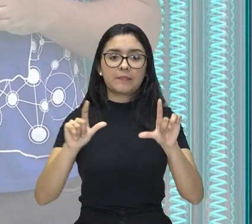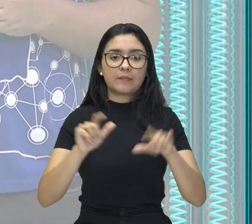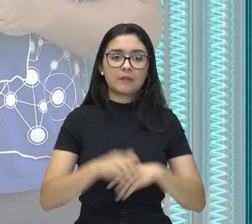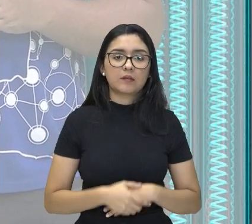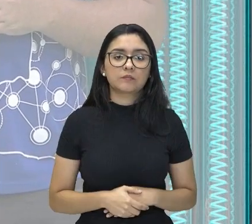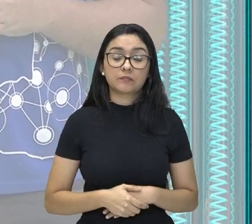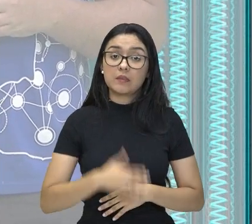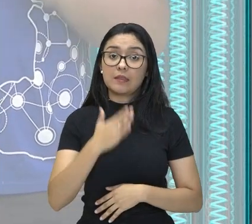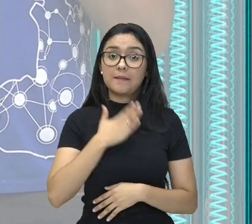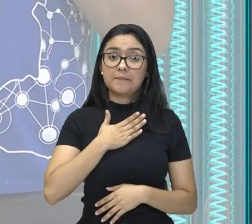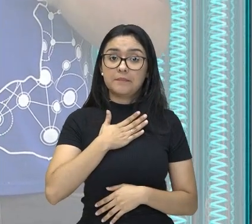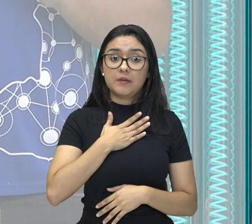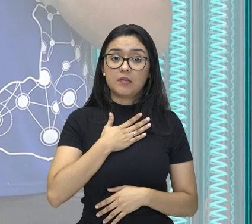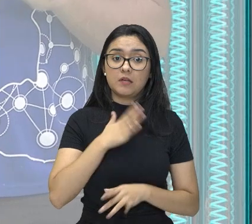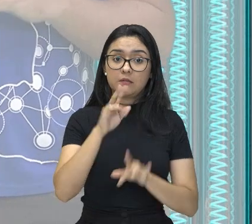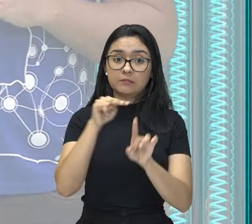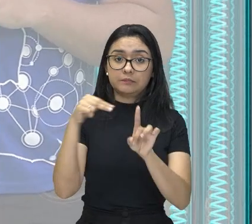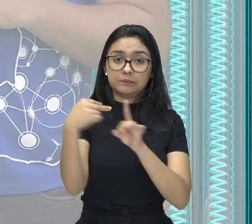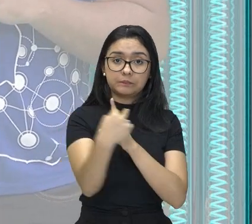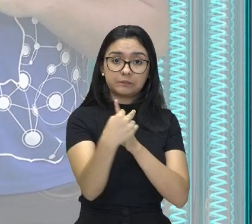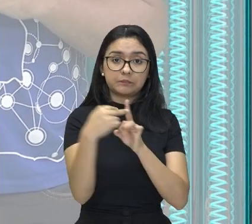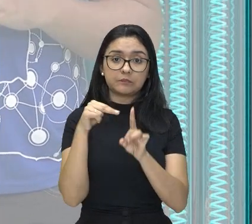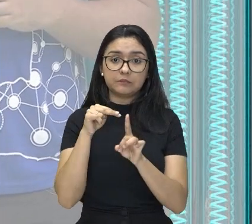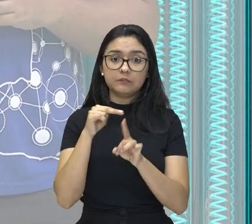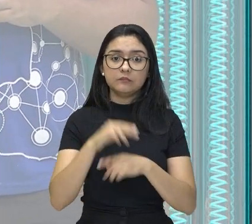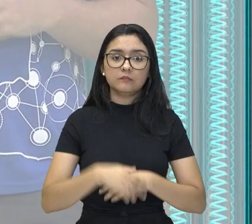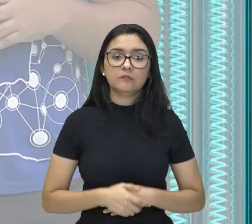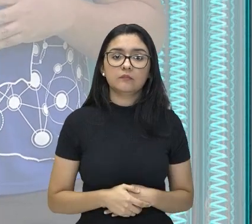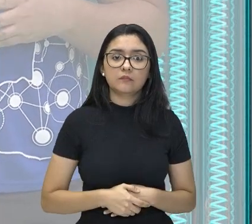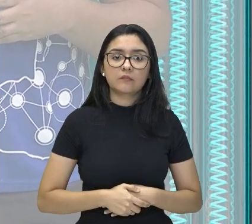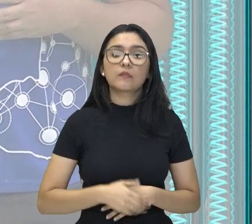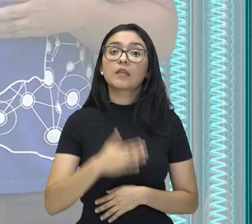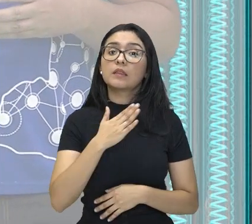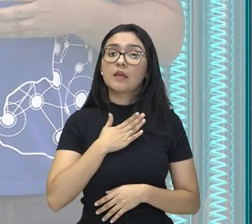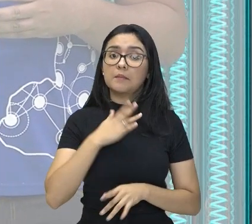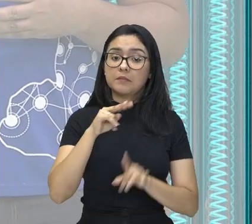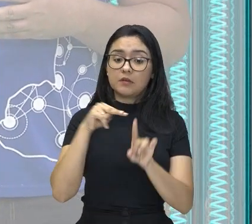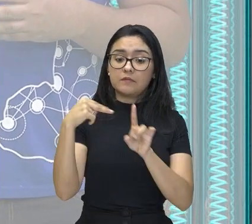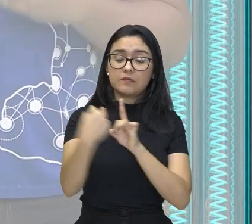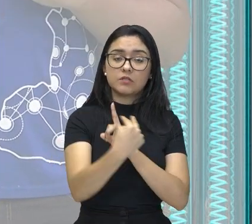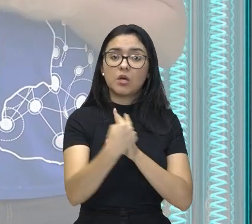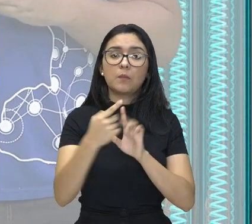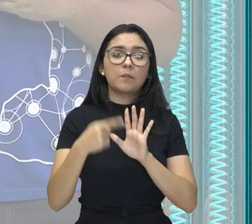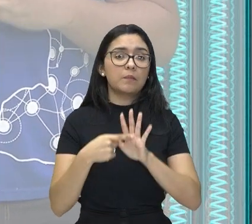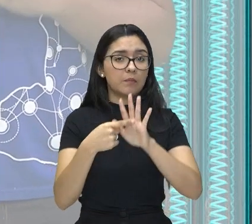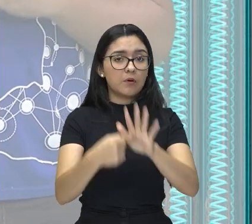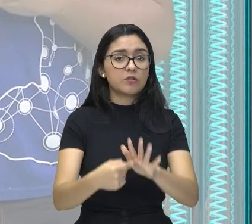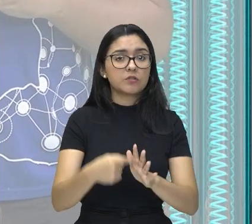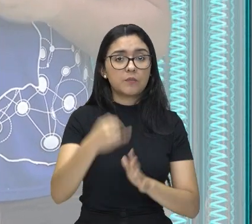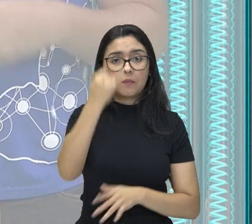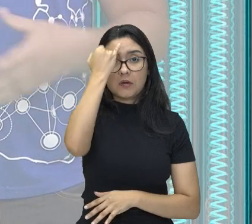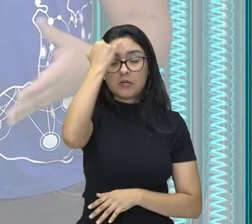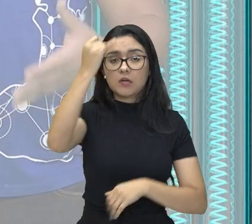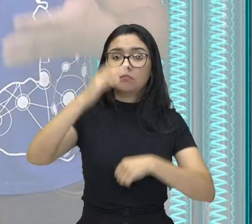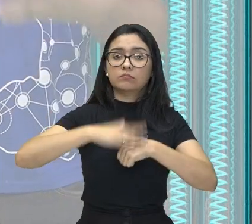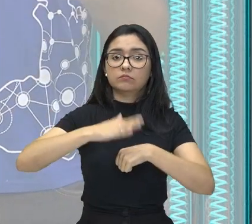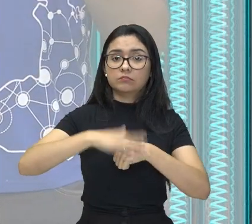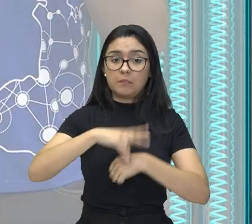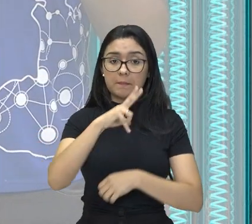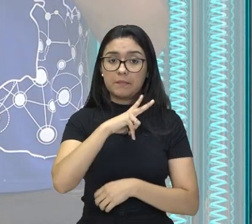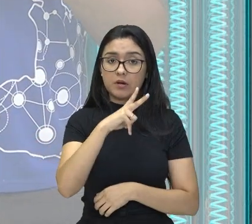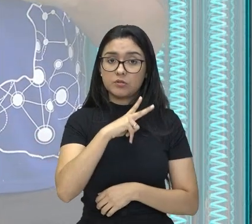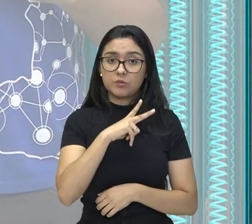minha visão. Então, percebam que este enunciado, na minha visão, marca uma ideia particular. Então,